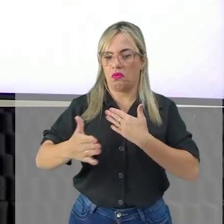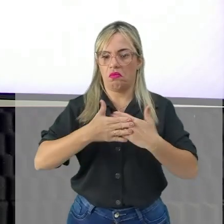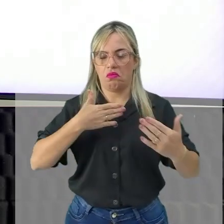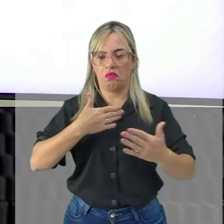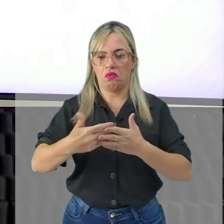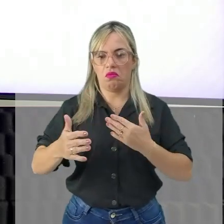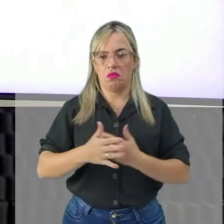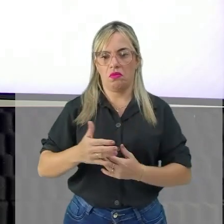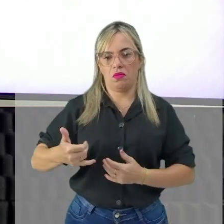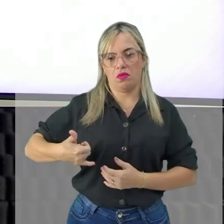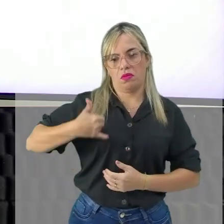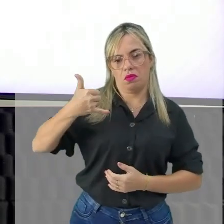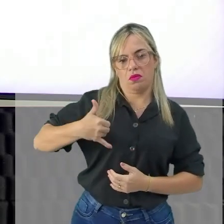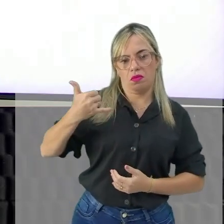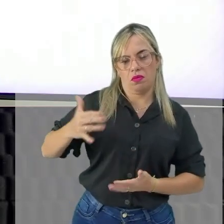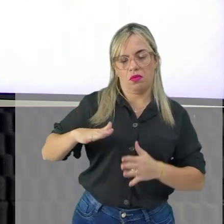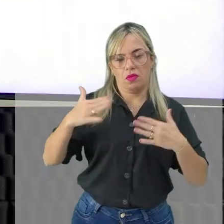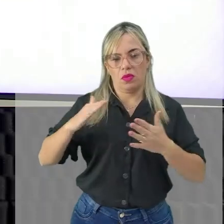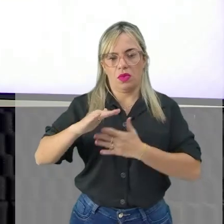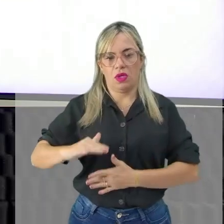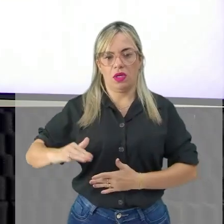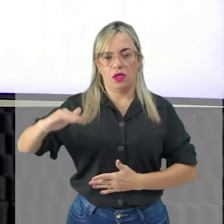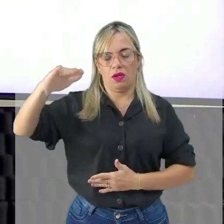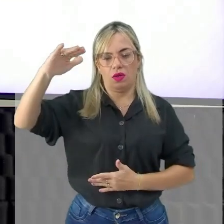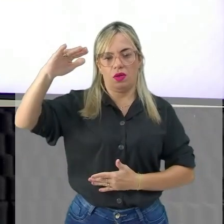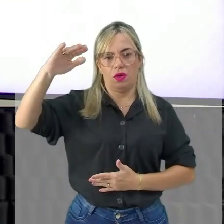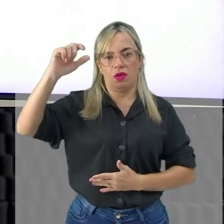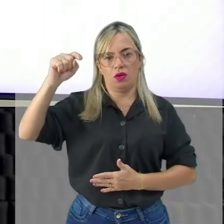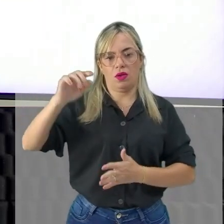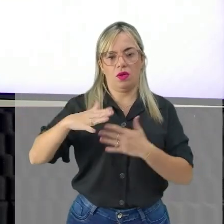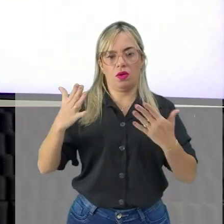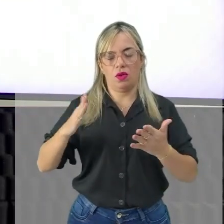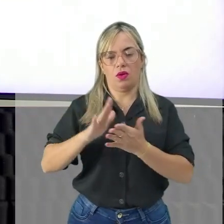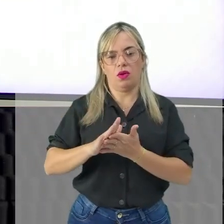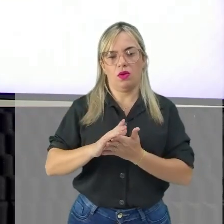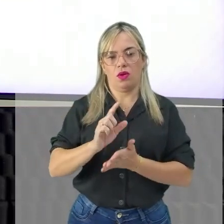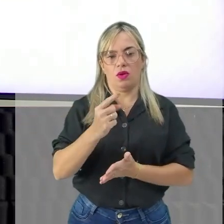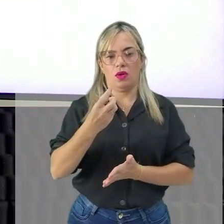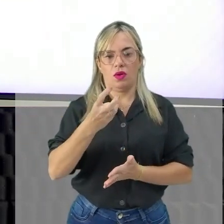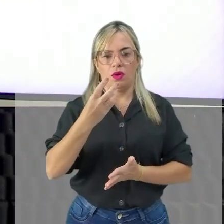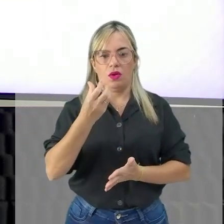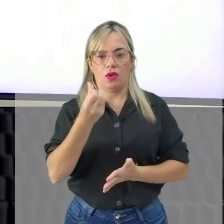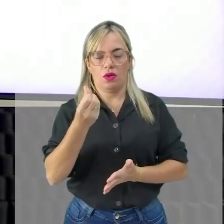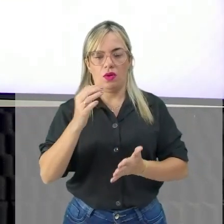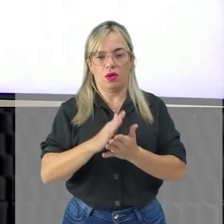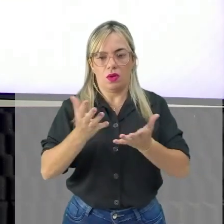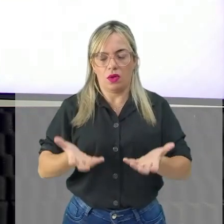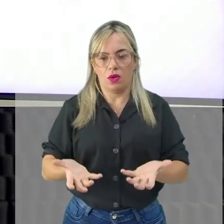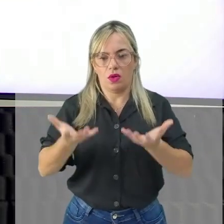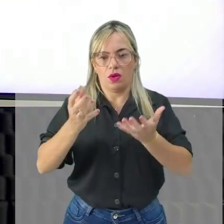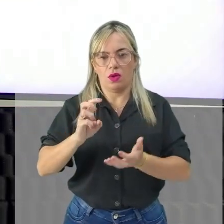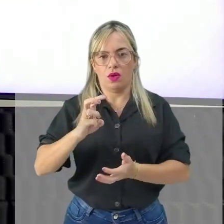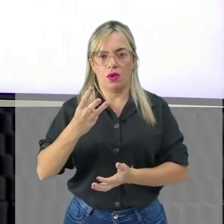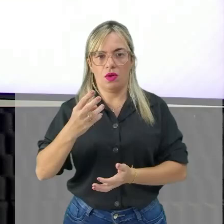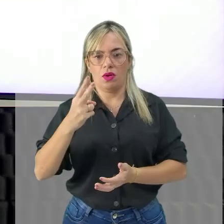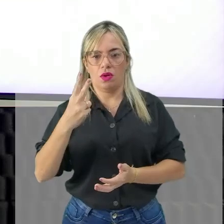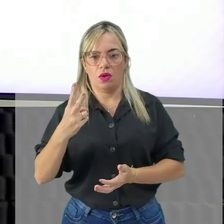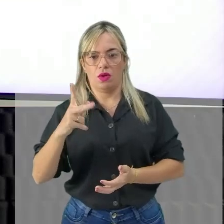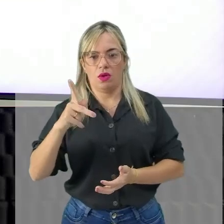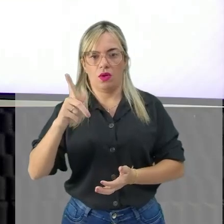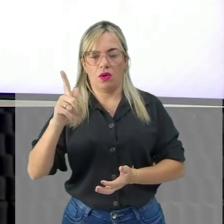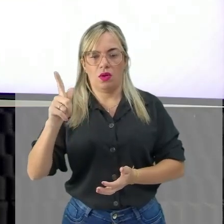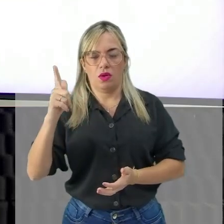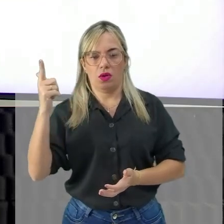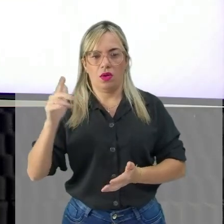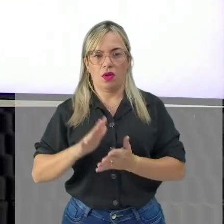qualquer idade, desde que a altura seja em torno de 1,36 m e o peso 32 quilos. Não, isso aqui